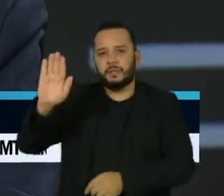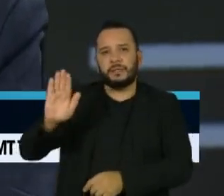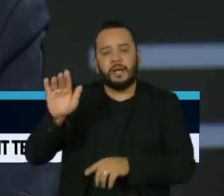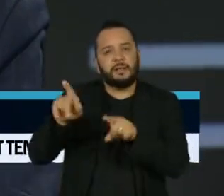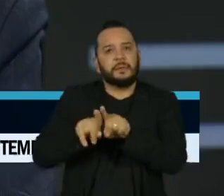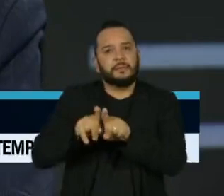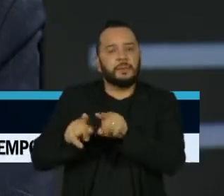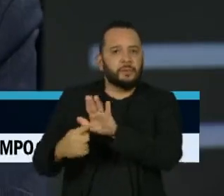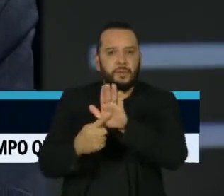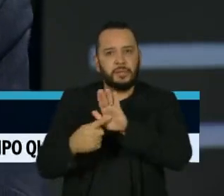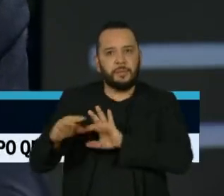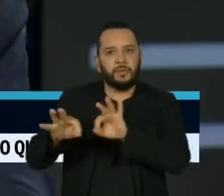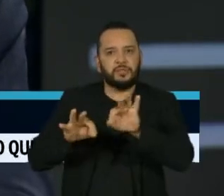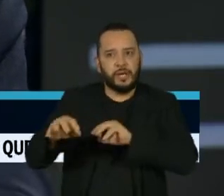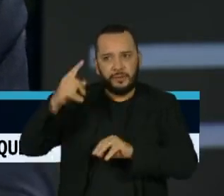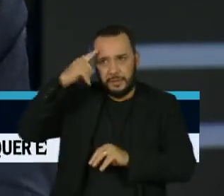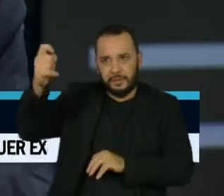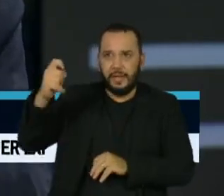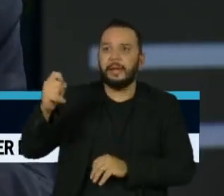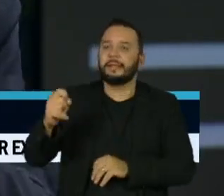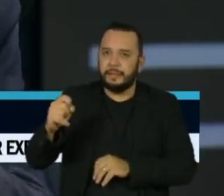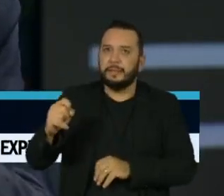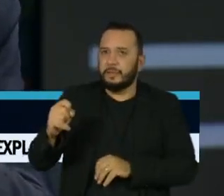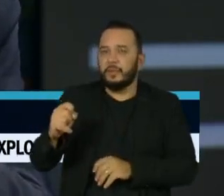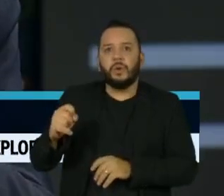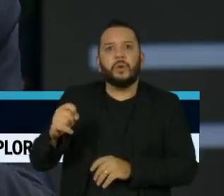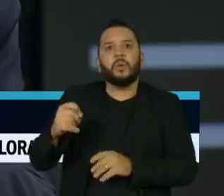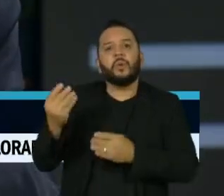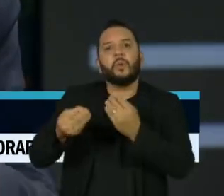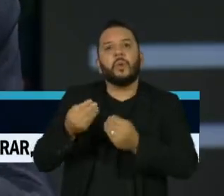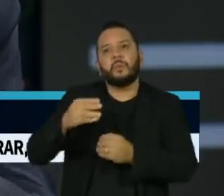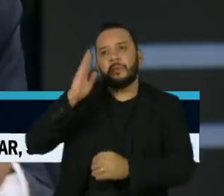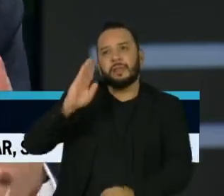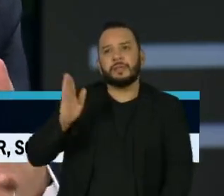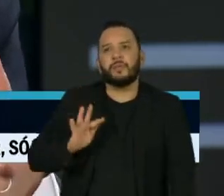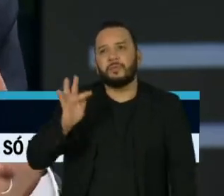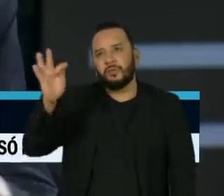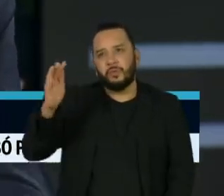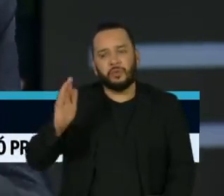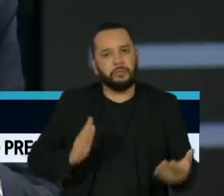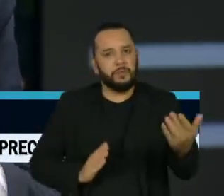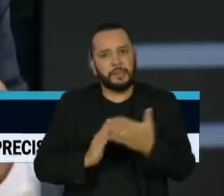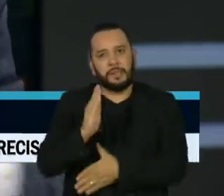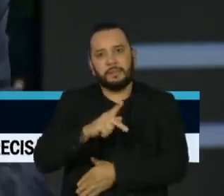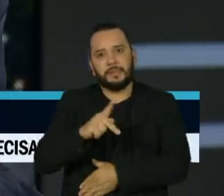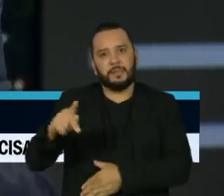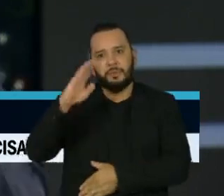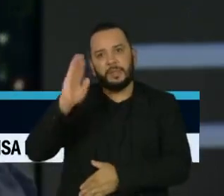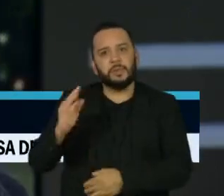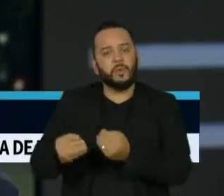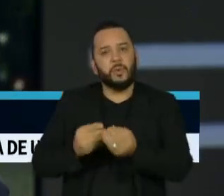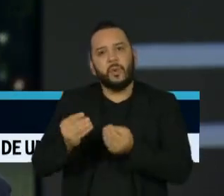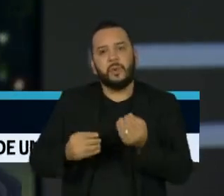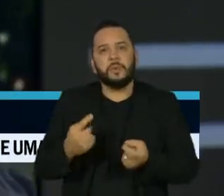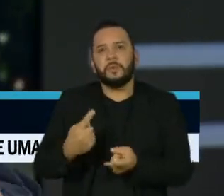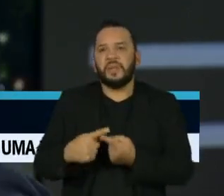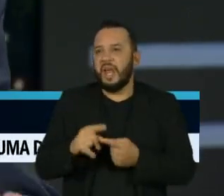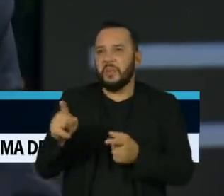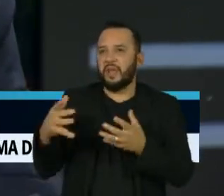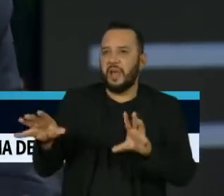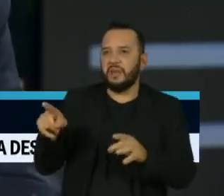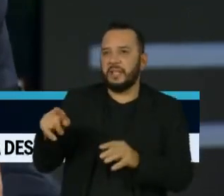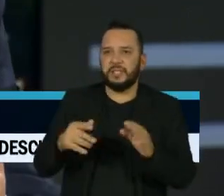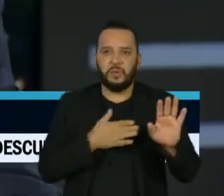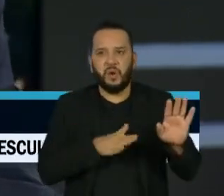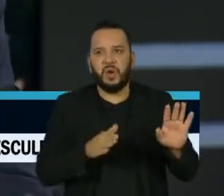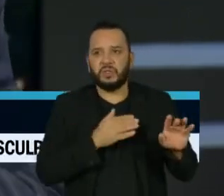apresentar projeto ideias é programas o que quer fazer e quando foi eleito presidente e central que se discute eu não quero